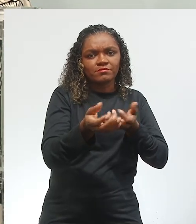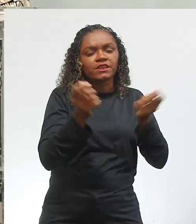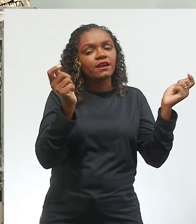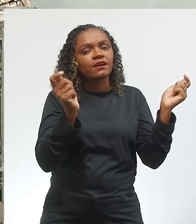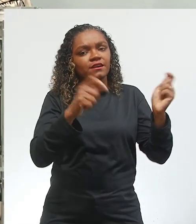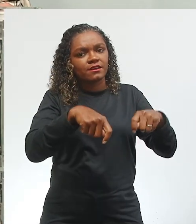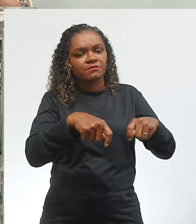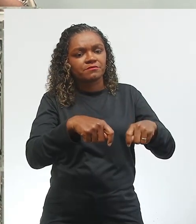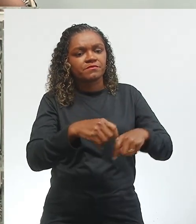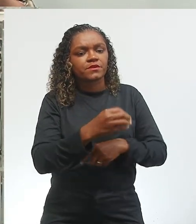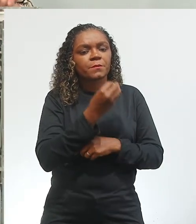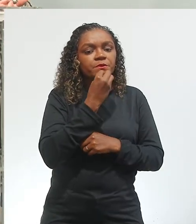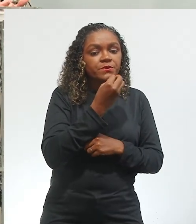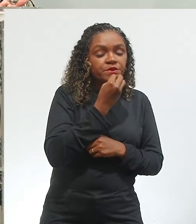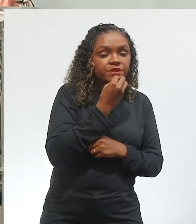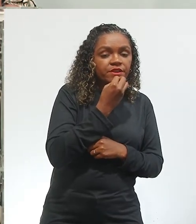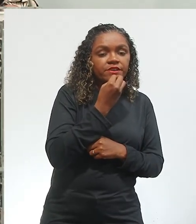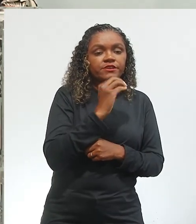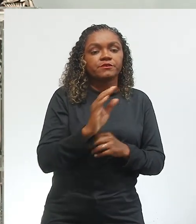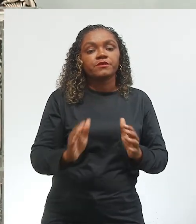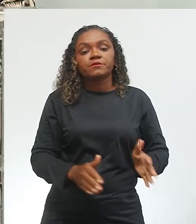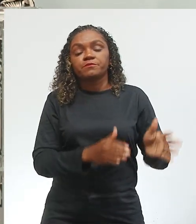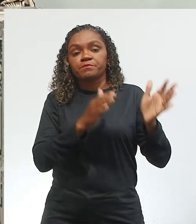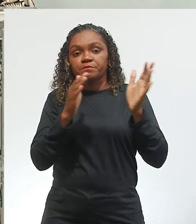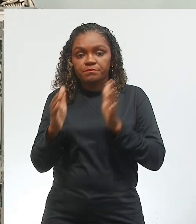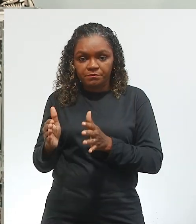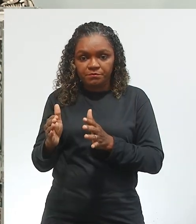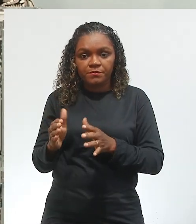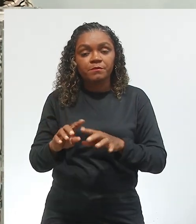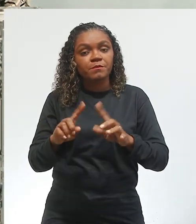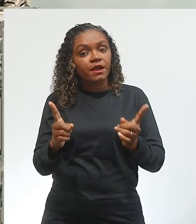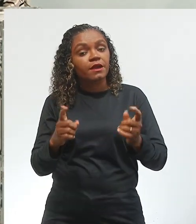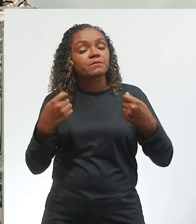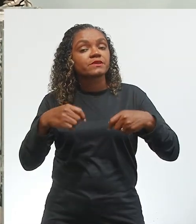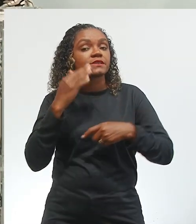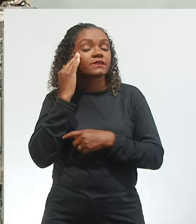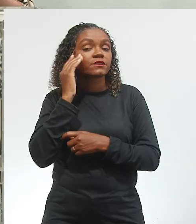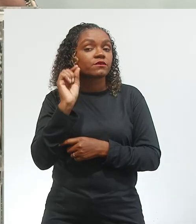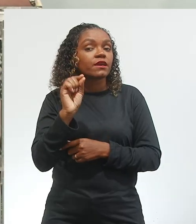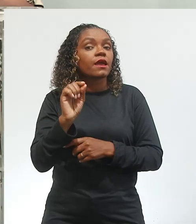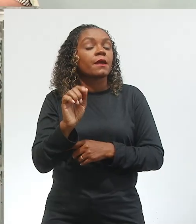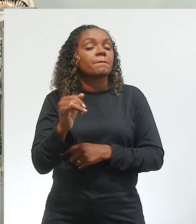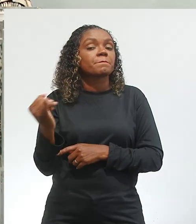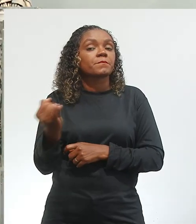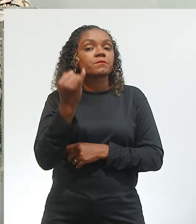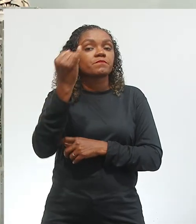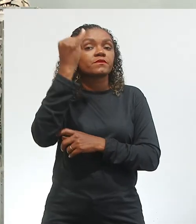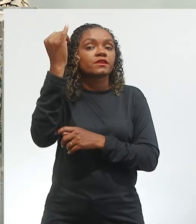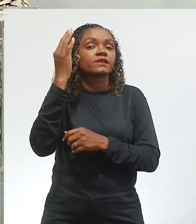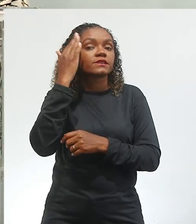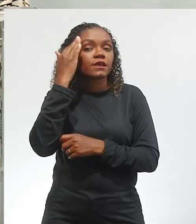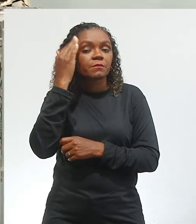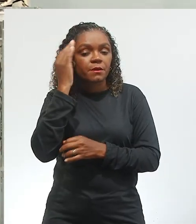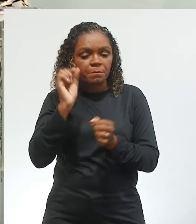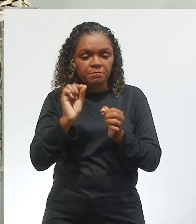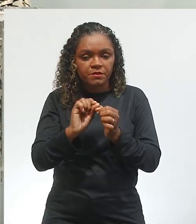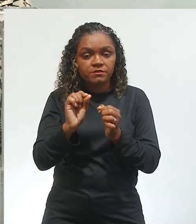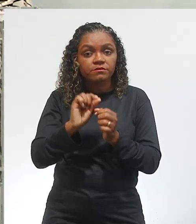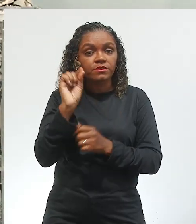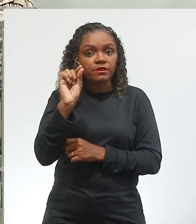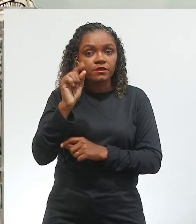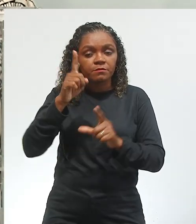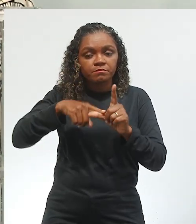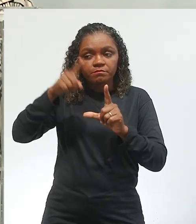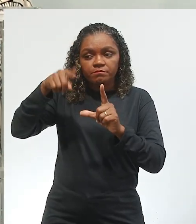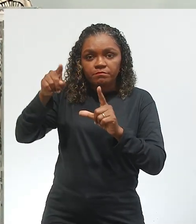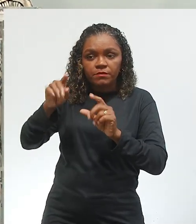melhor forma. Então, lidar com essas oportunidades e lidar com essas ameaças, né? Mas é importante fazer esse trabalho de mapear